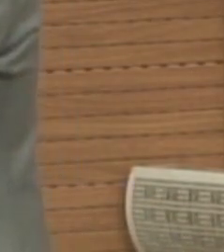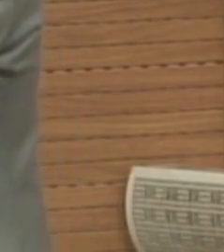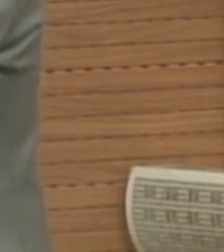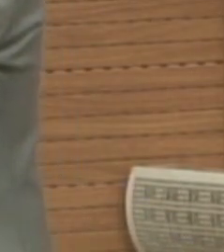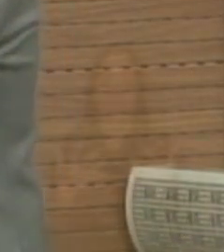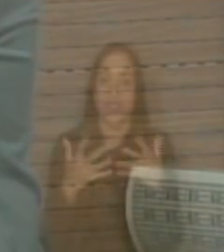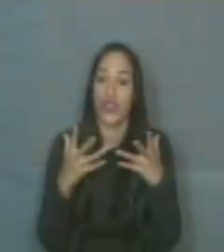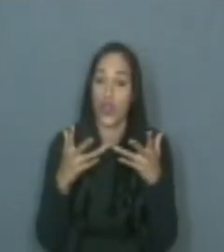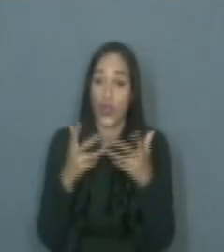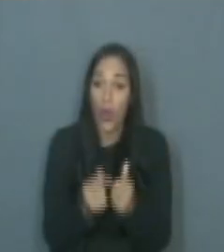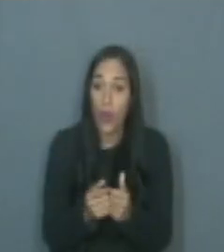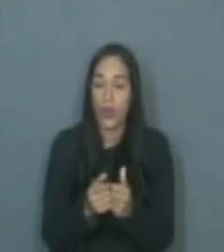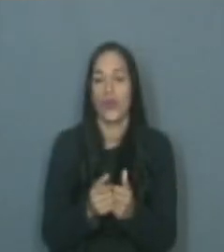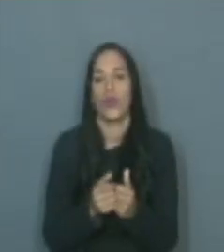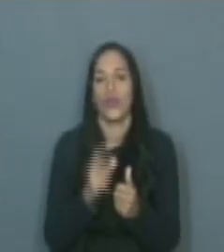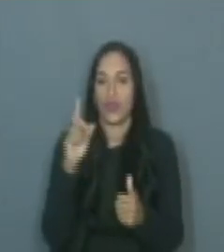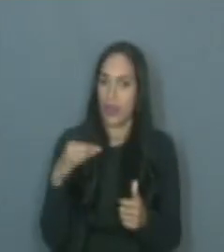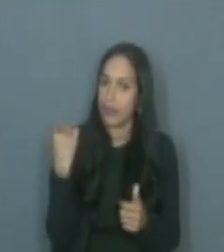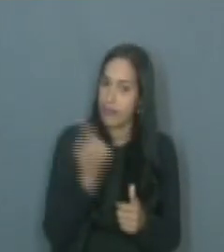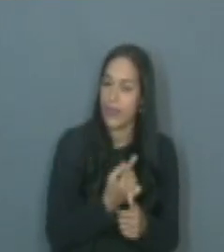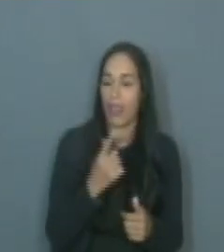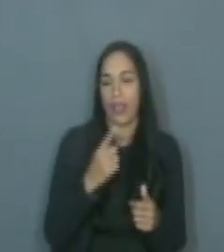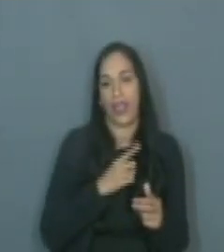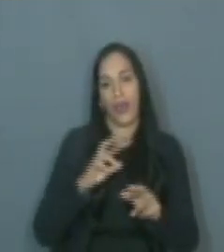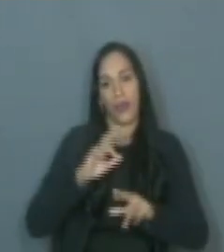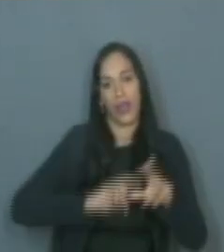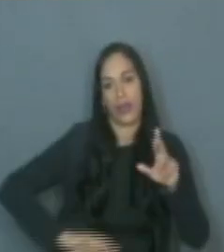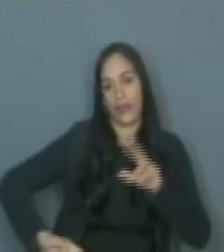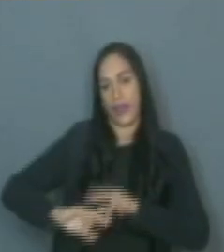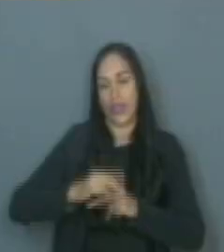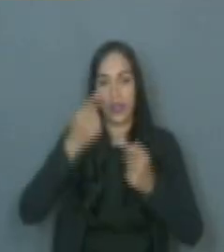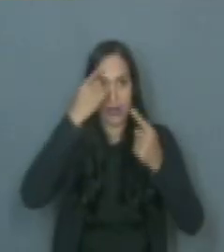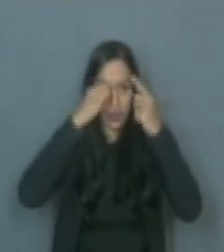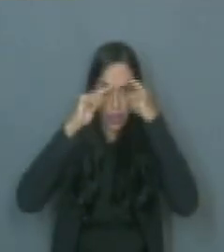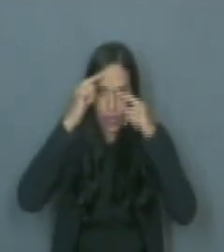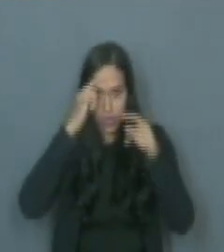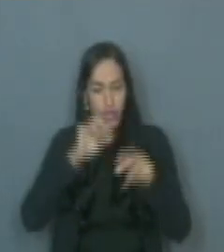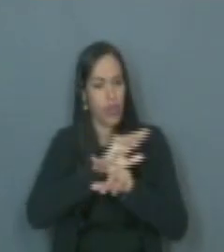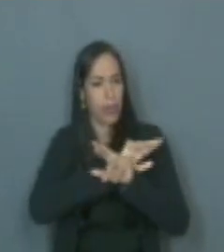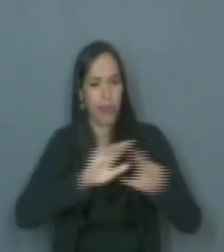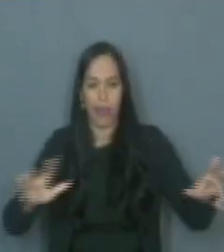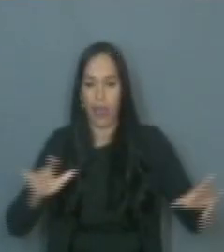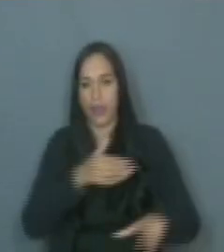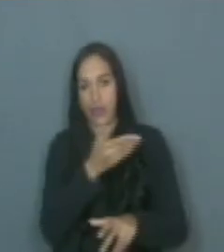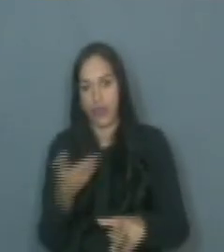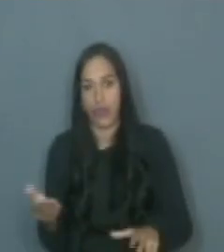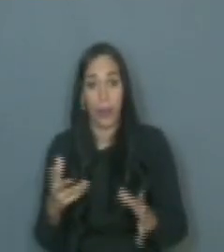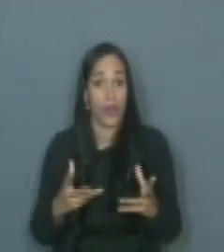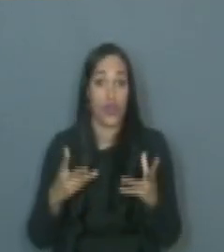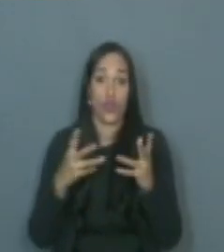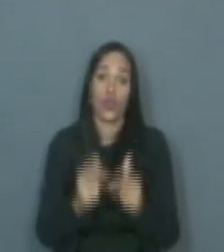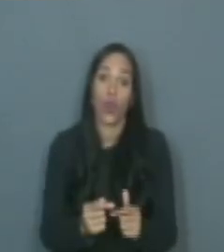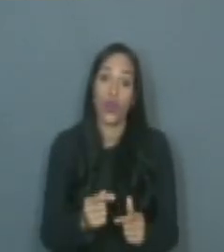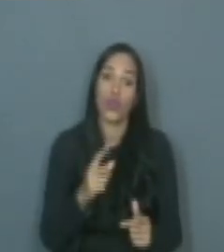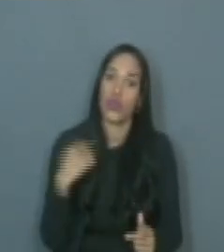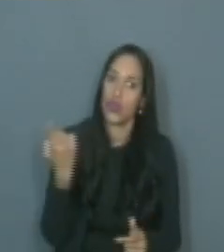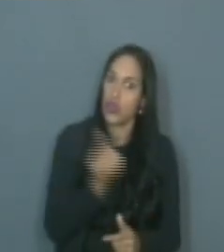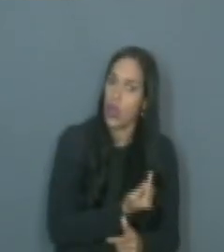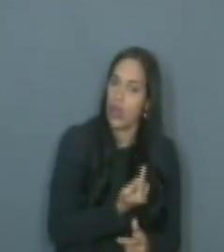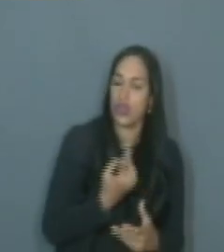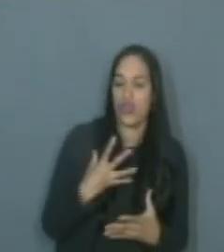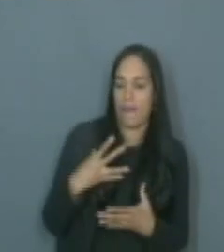Todos, apesar de a gente ter uma divergência ideológica gigante com muitos, mas todos buscam dentro de